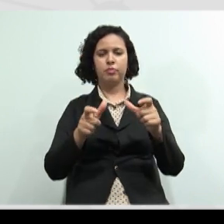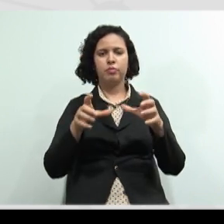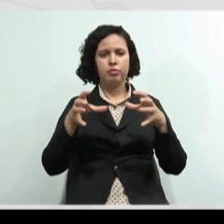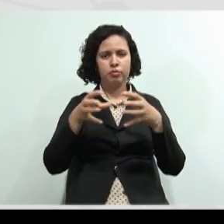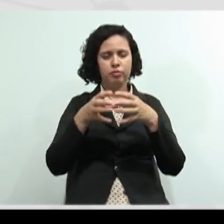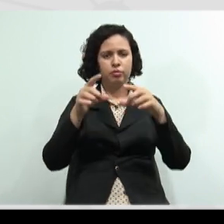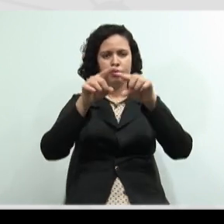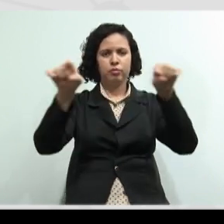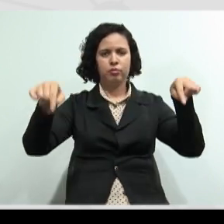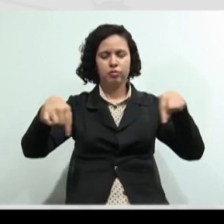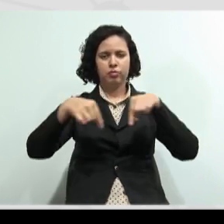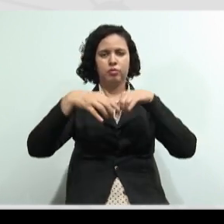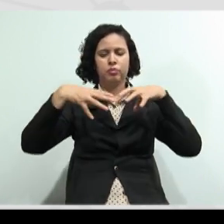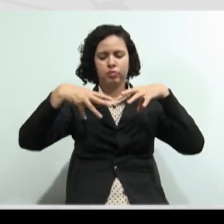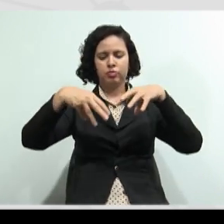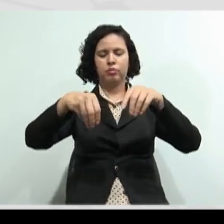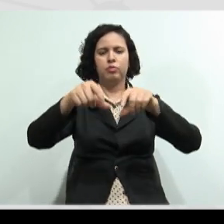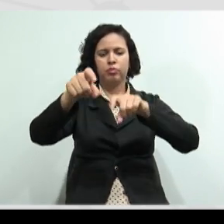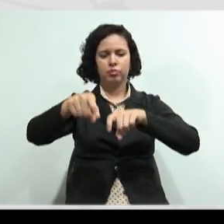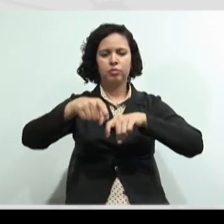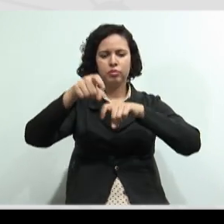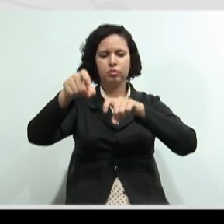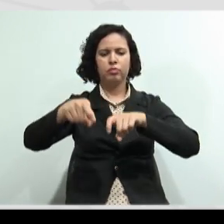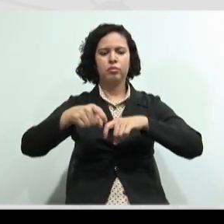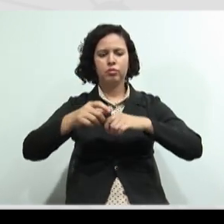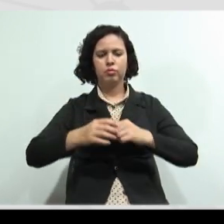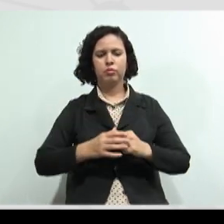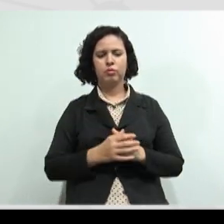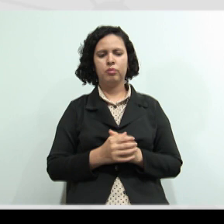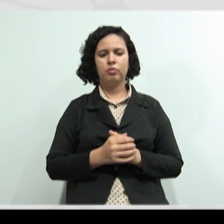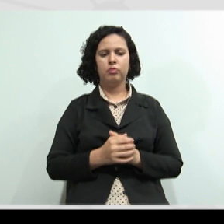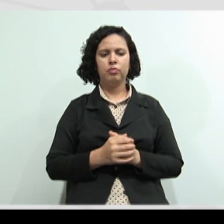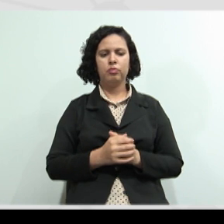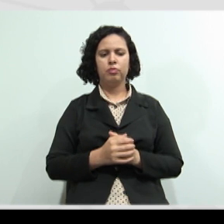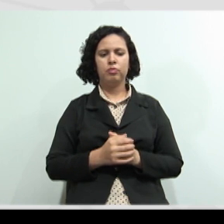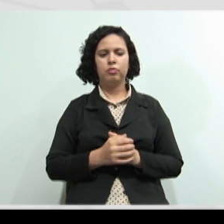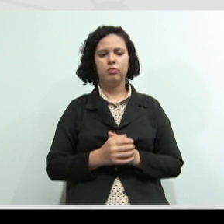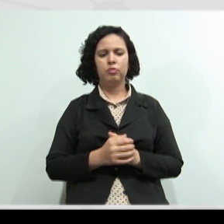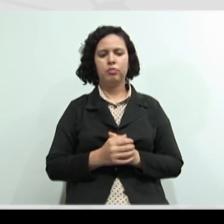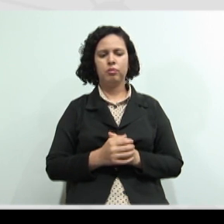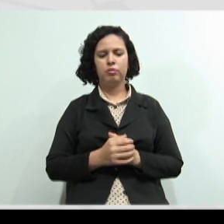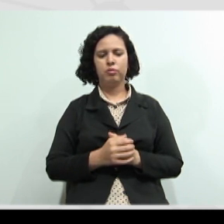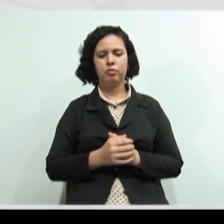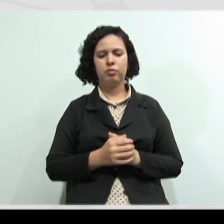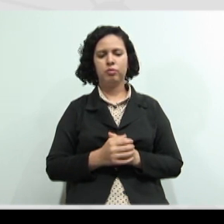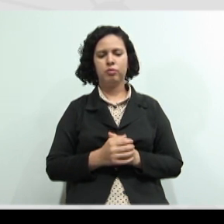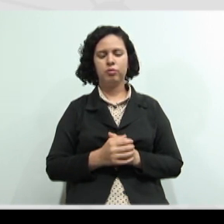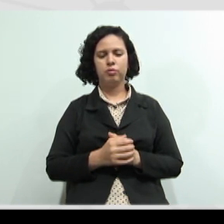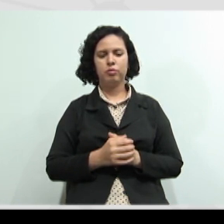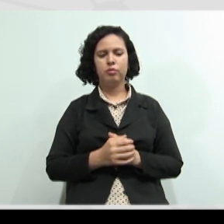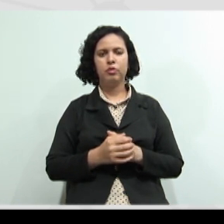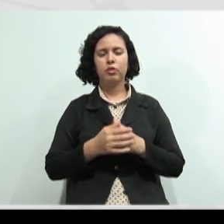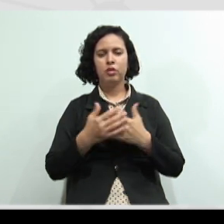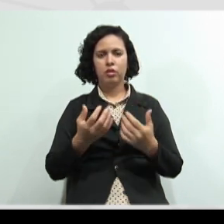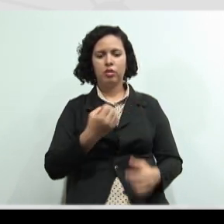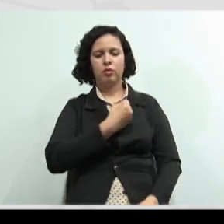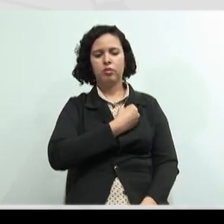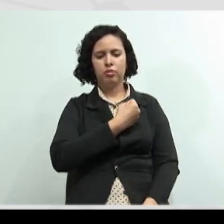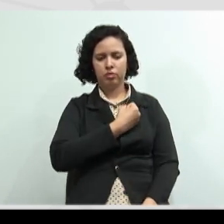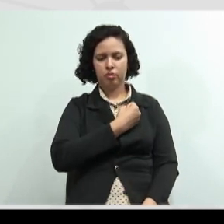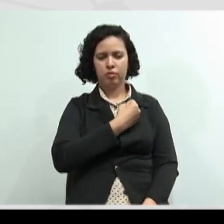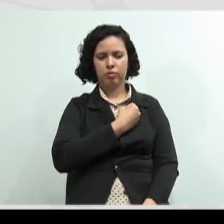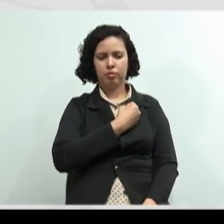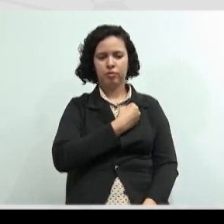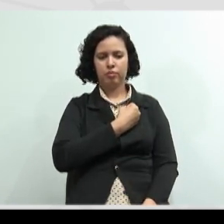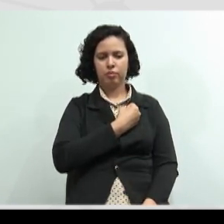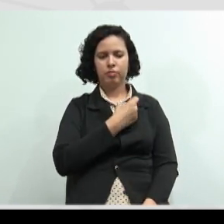propriedades rurais. Deixa eu apagar aqui, que eu acho que ficou feio minha marcação. O número de propriedades rurais no Brasil.